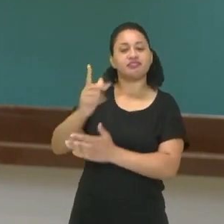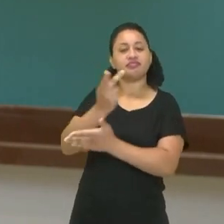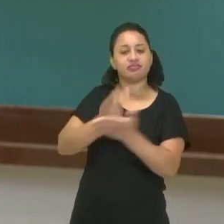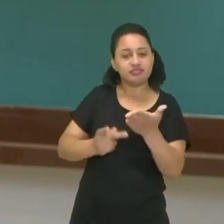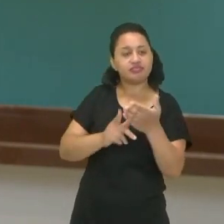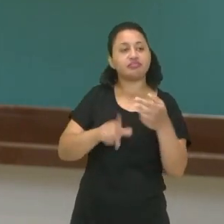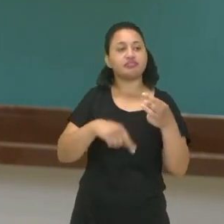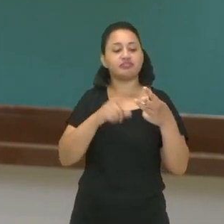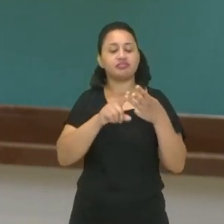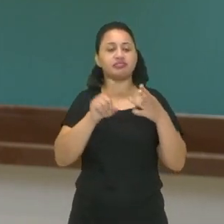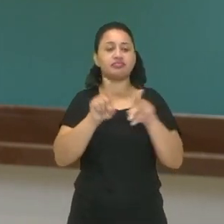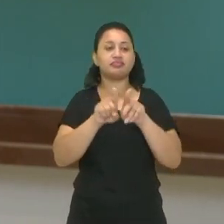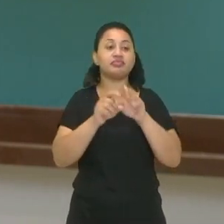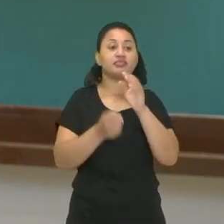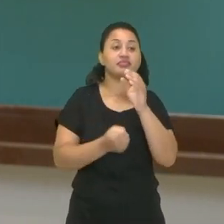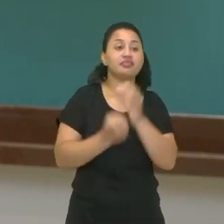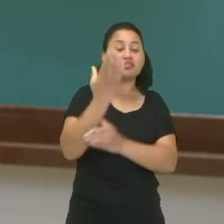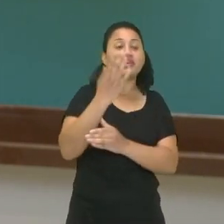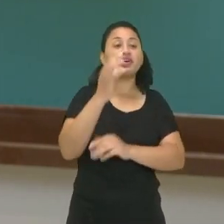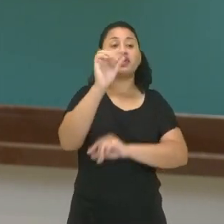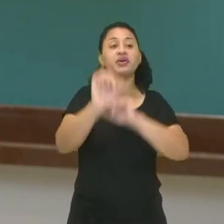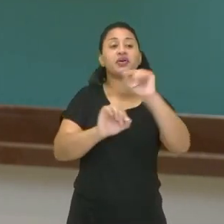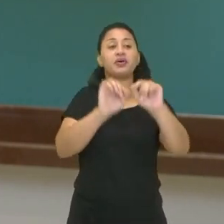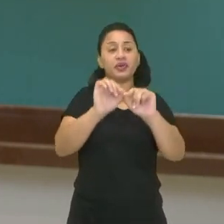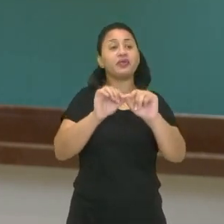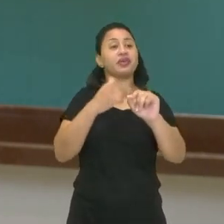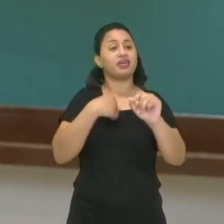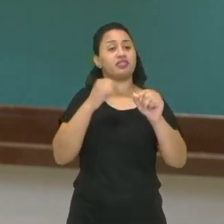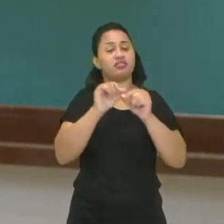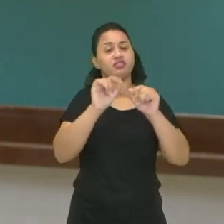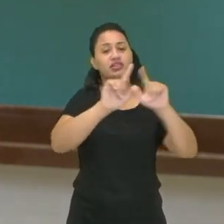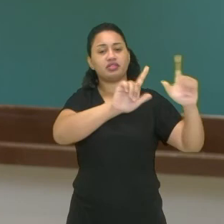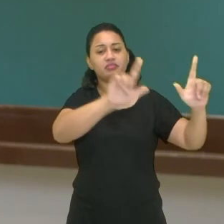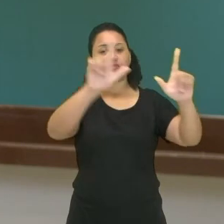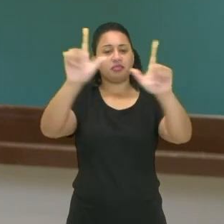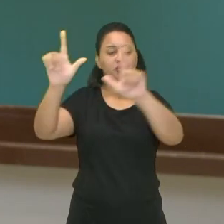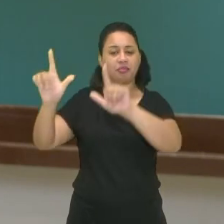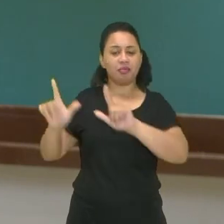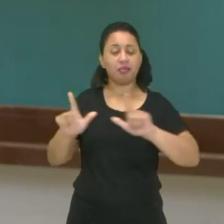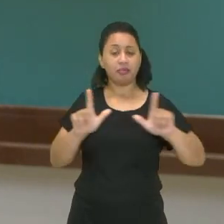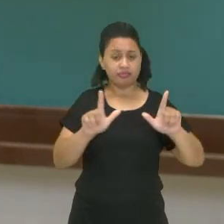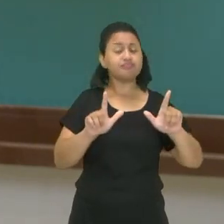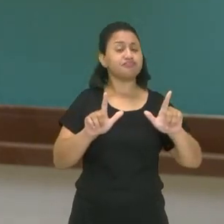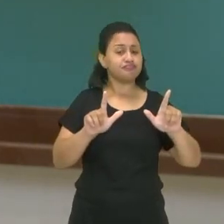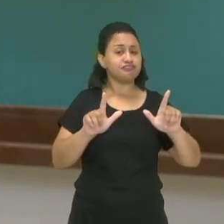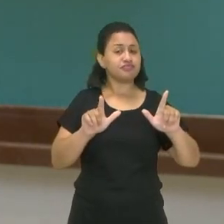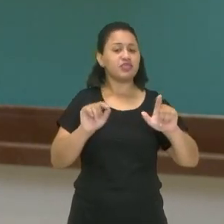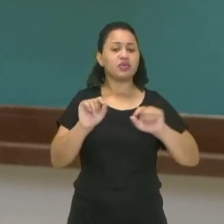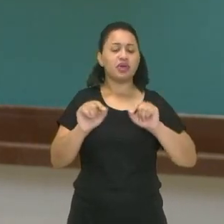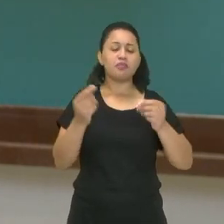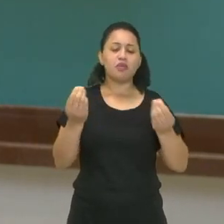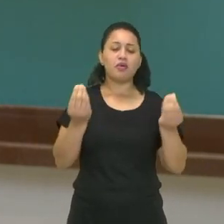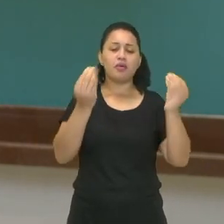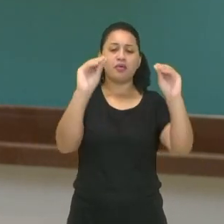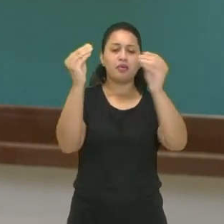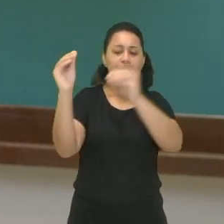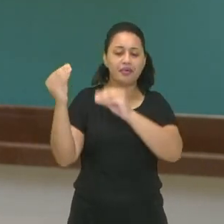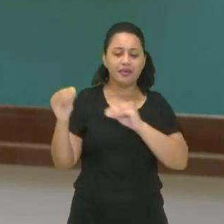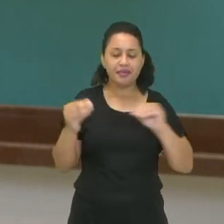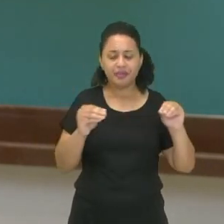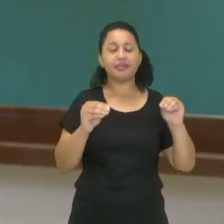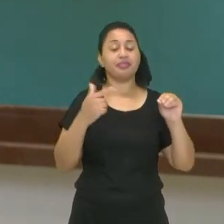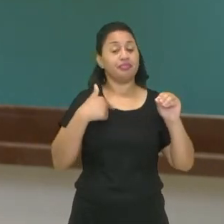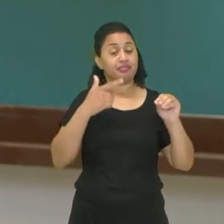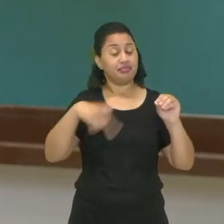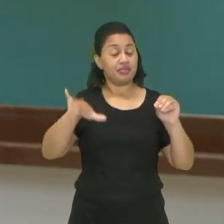simbolismo, e elaboramos uma antologia, elaborando um mural virtual, então através do Padlet, né? Você pode colocar esse mural virtual